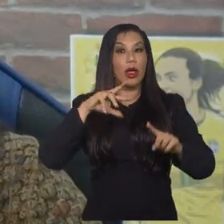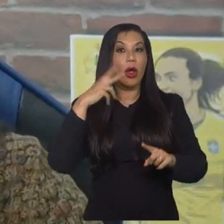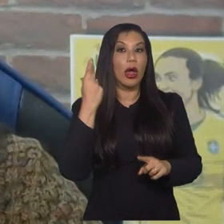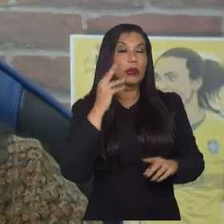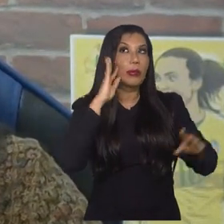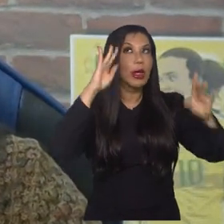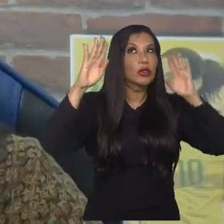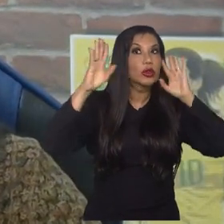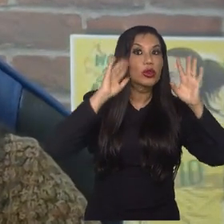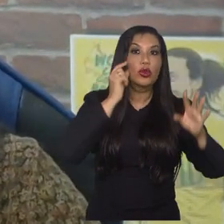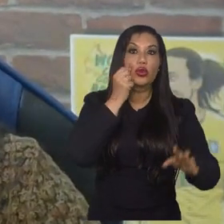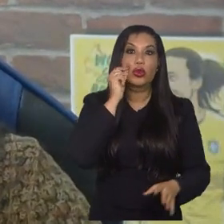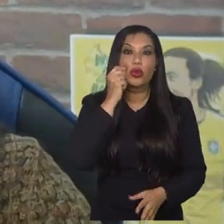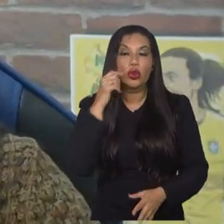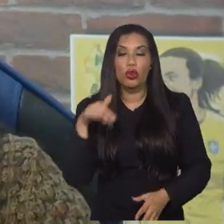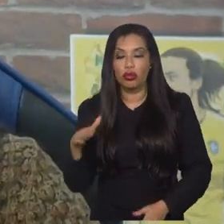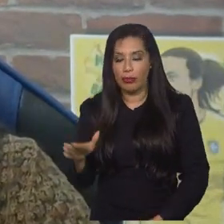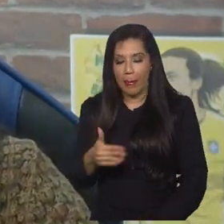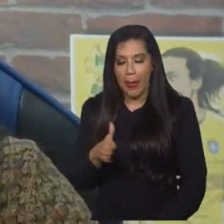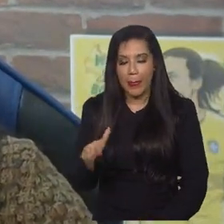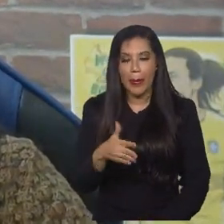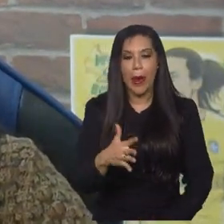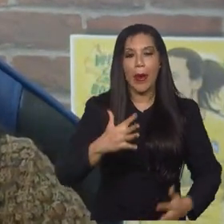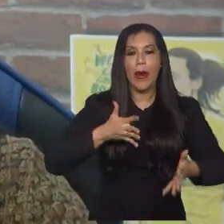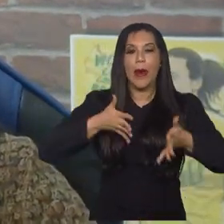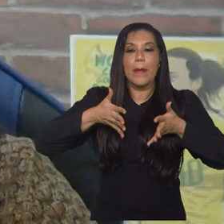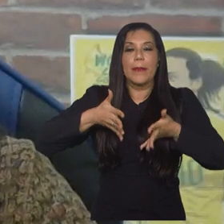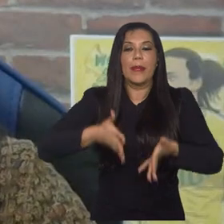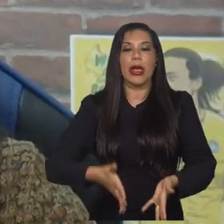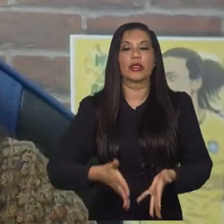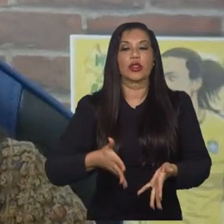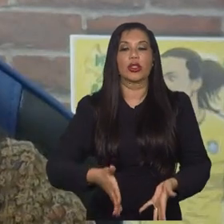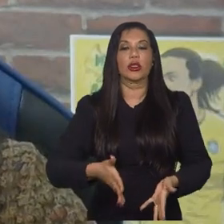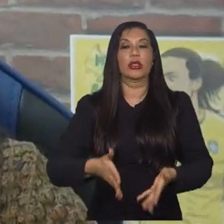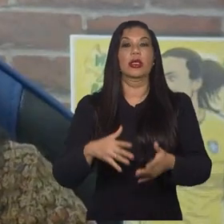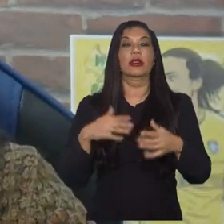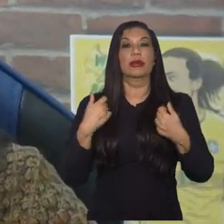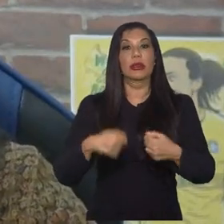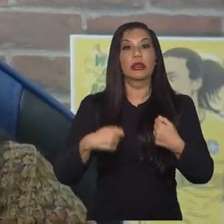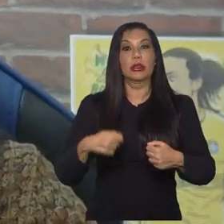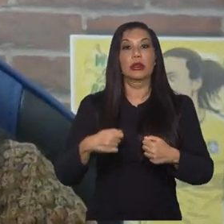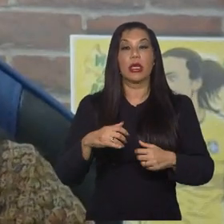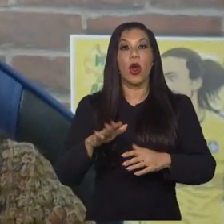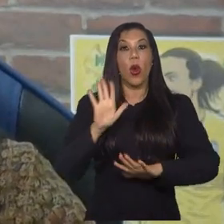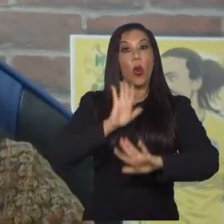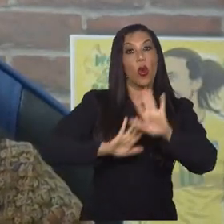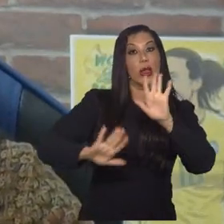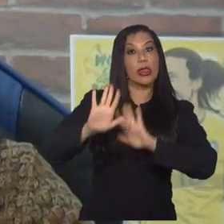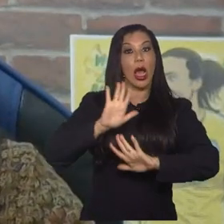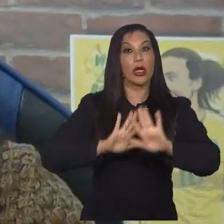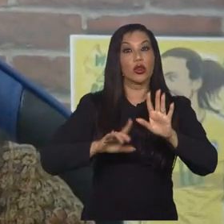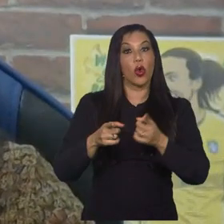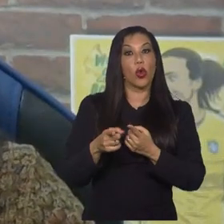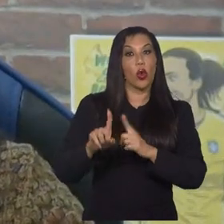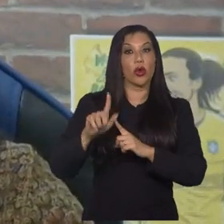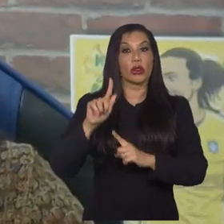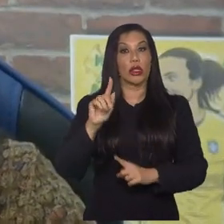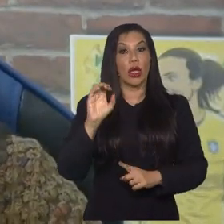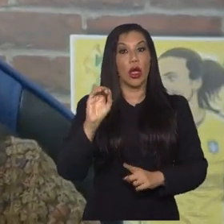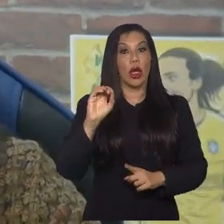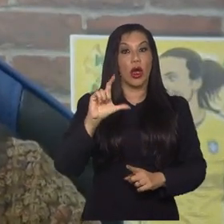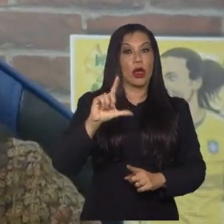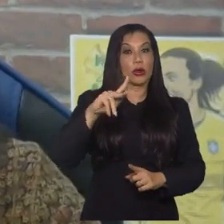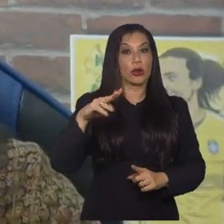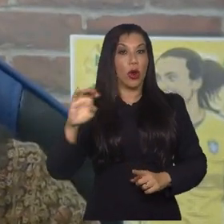Suíça buscando mais o jogo nessa partida e tentando tomar cuidado com os contragolpes, que acredito que será a arma